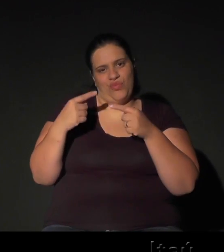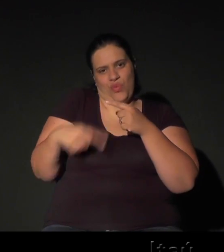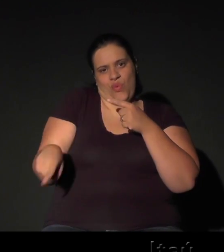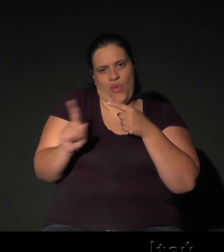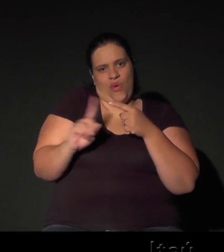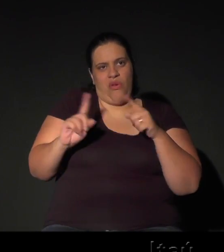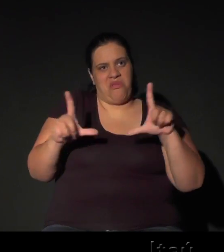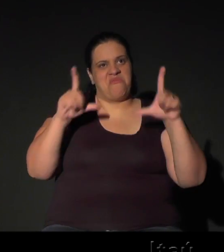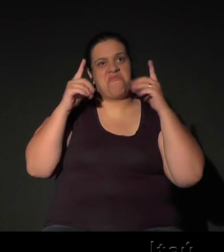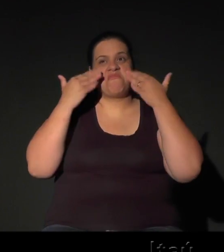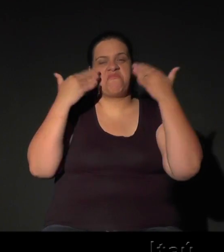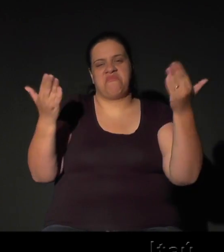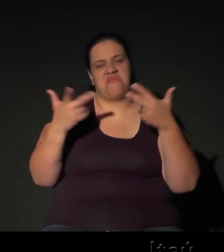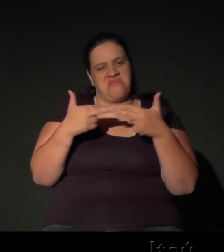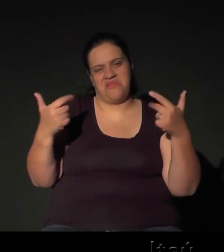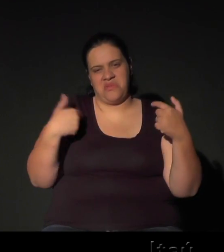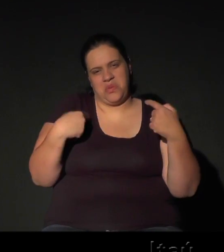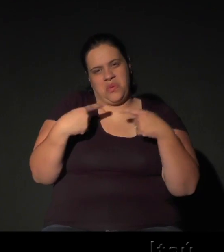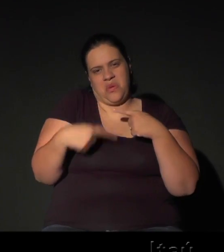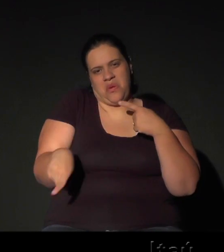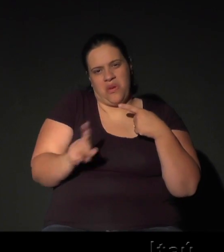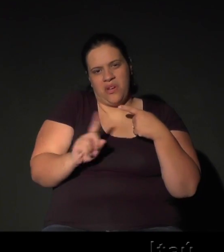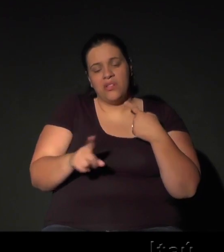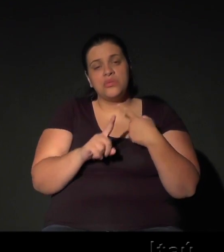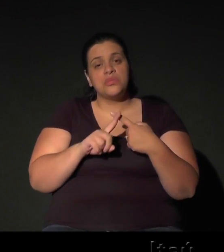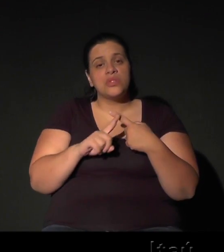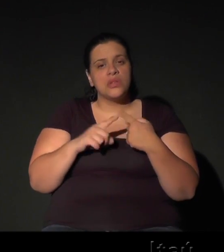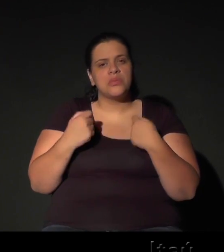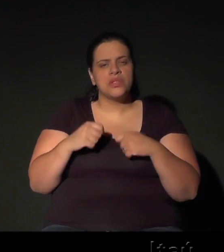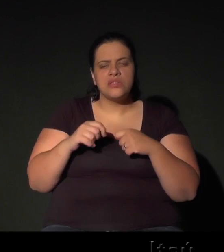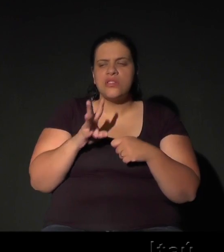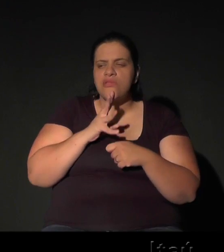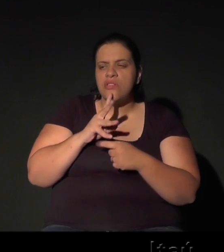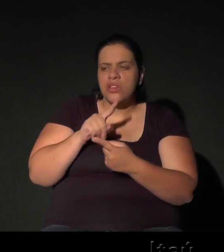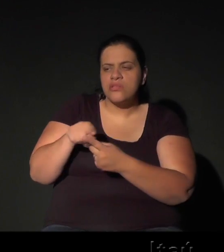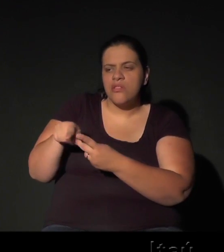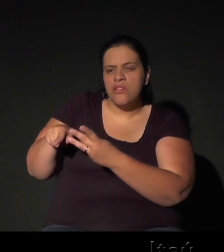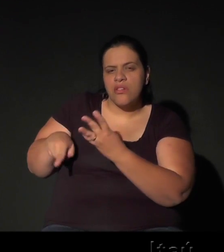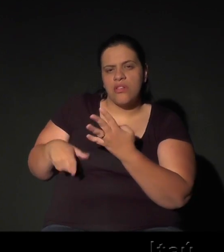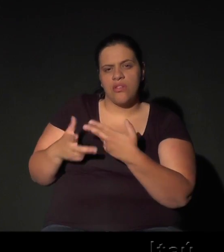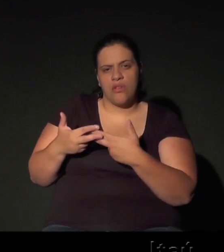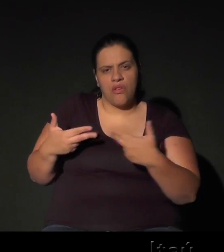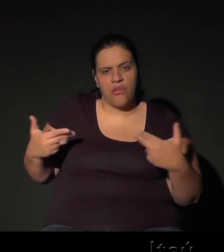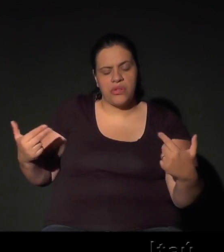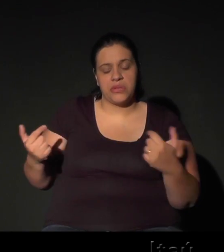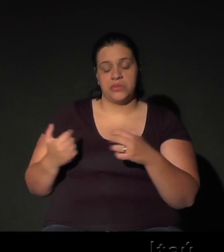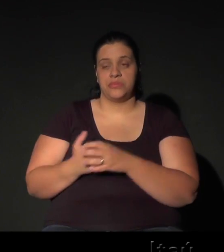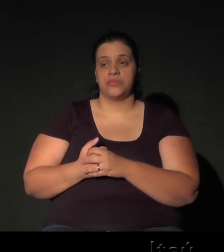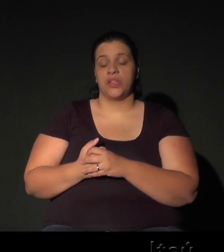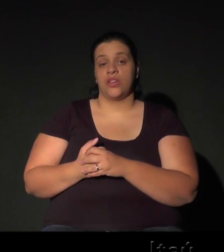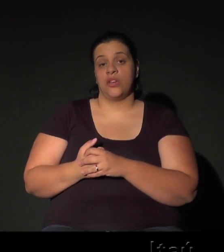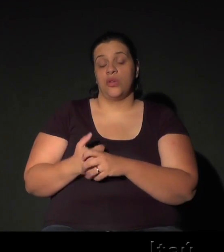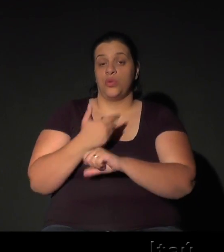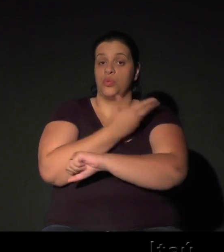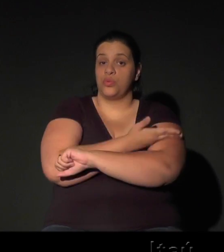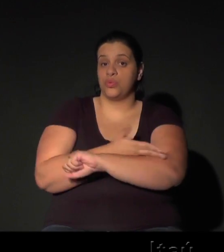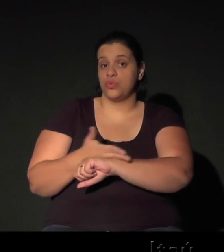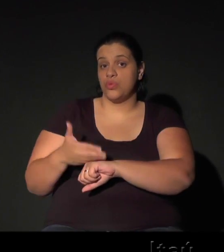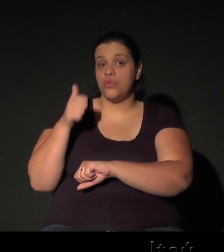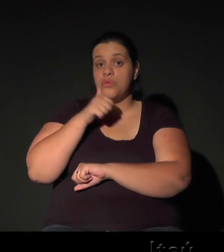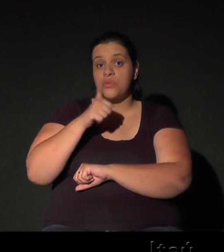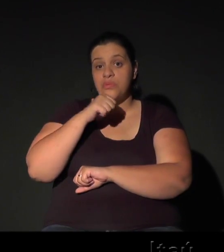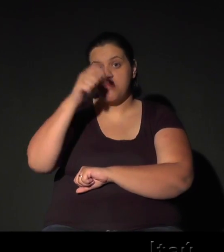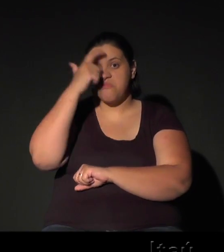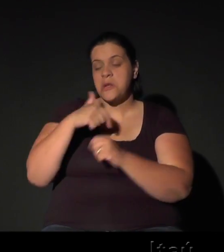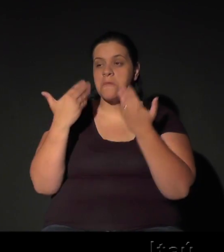do Scracho porque eu acho que a gente tem que observar várias questões aí eh Geralmente as mulheres